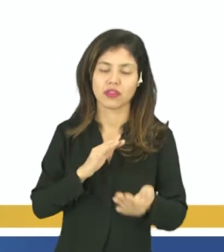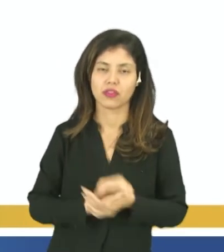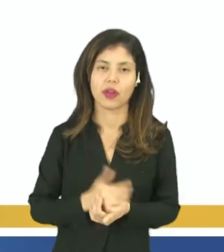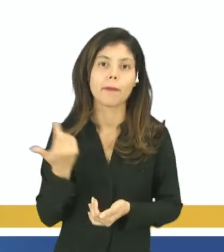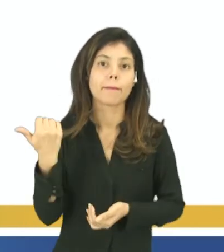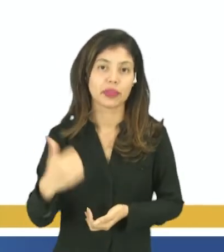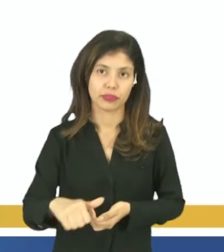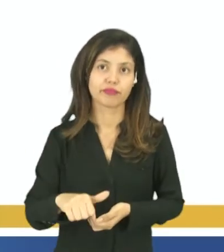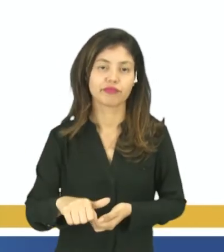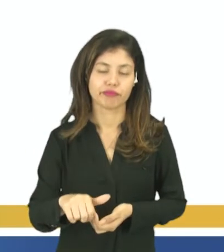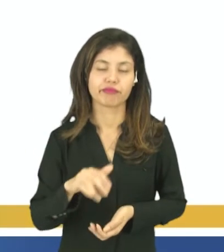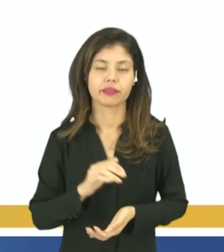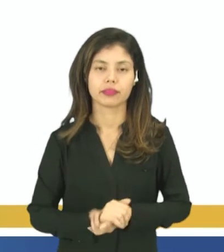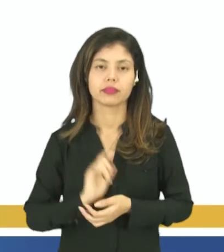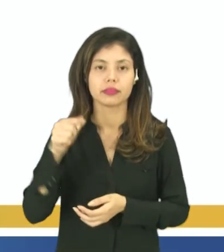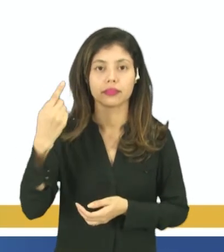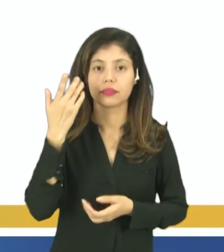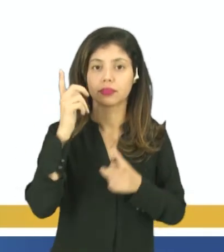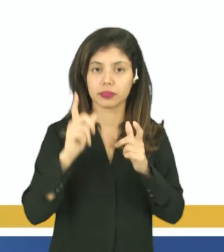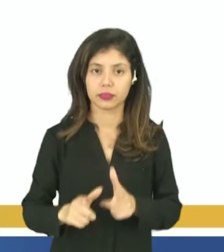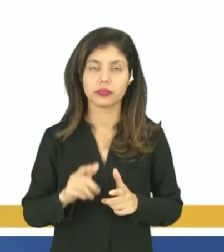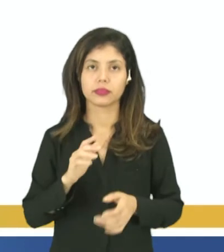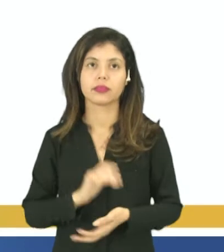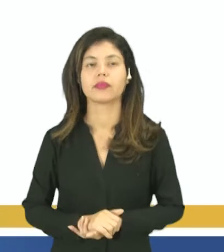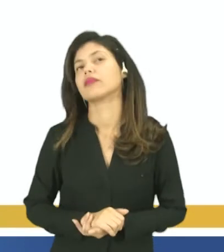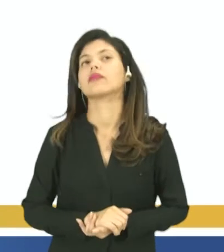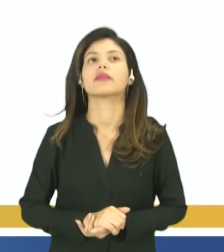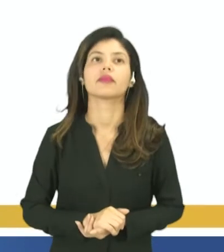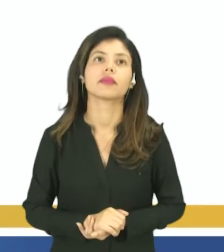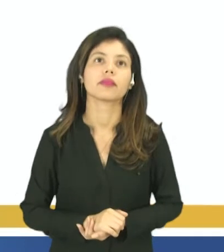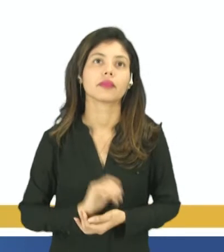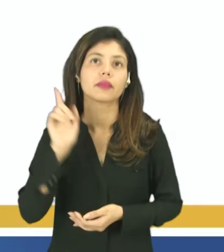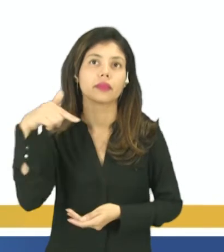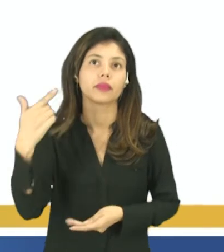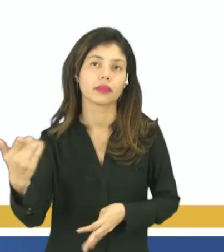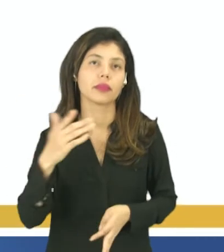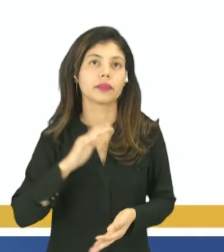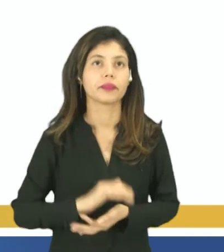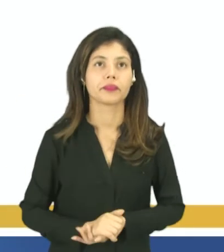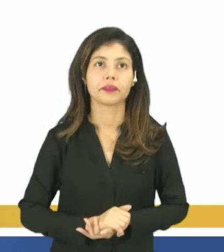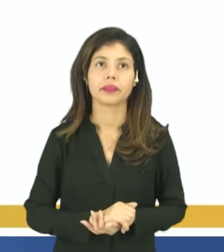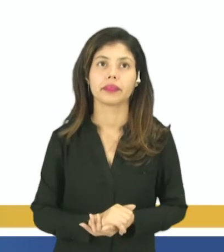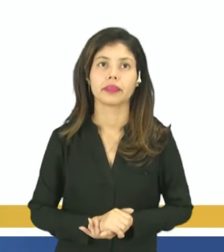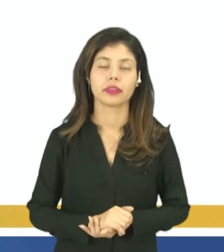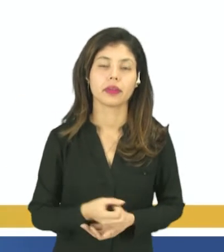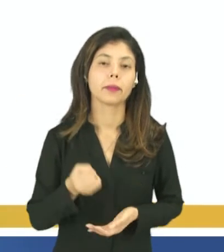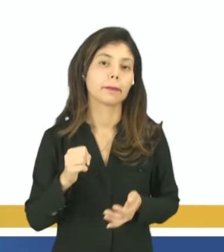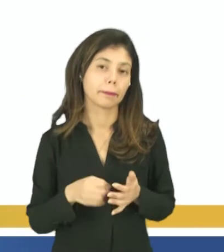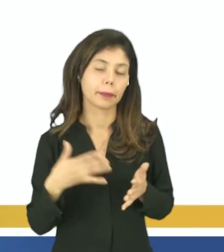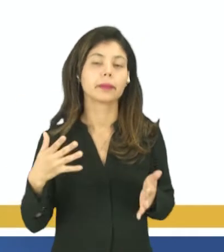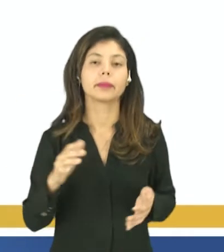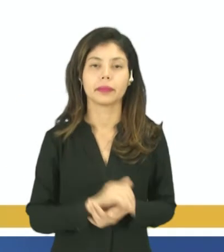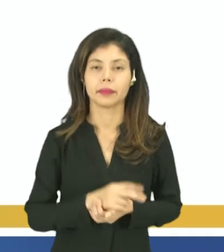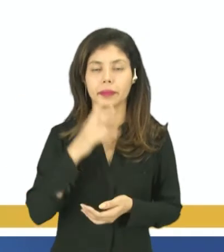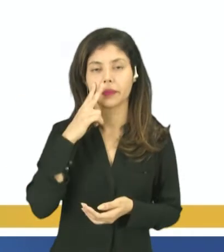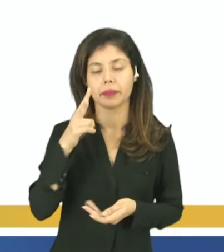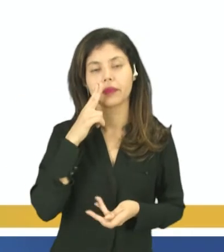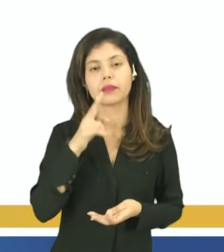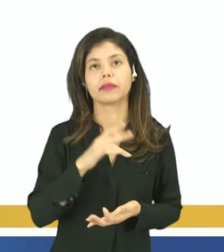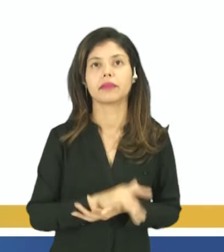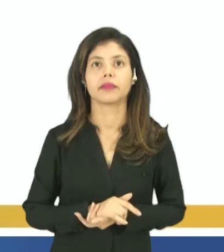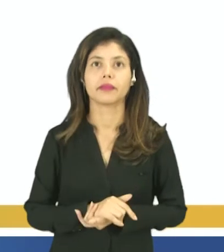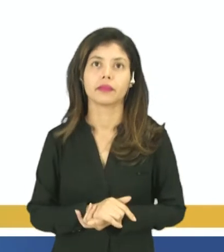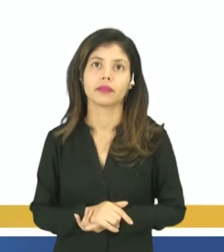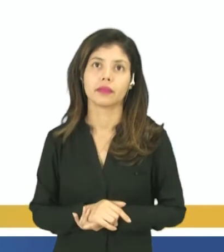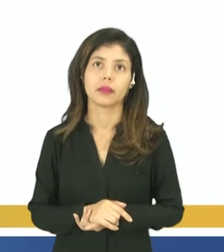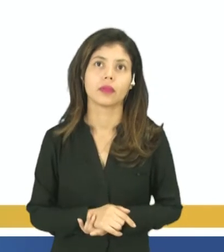pior naquela região. Por outro lado, ao passo que muita gente só via o lado